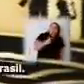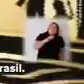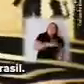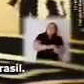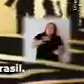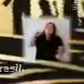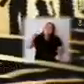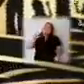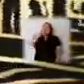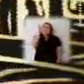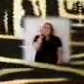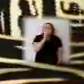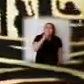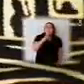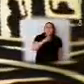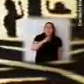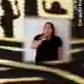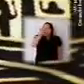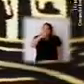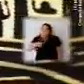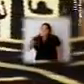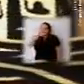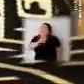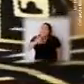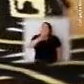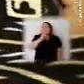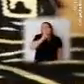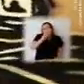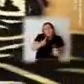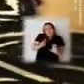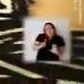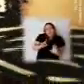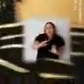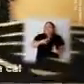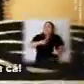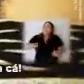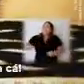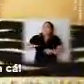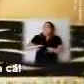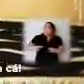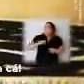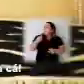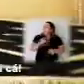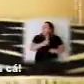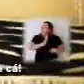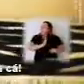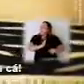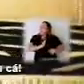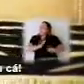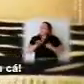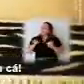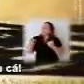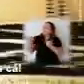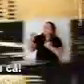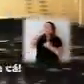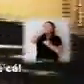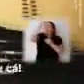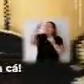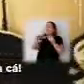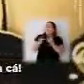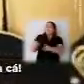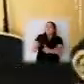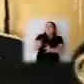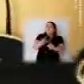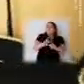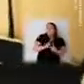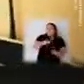o melhor do Brasil Fique bravo não de mais regiões Nós somos irmãos Meu coração é de todo mundo que vem pra